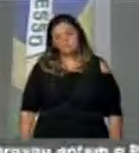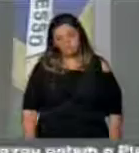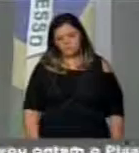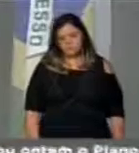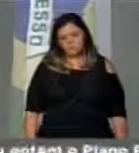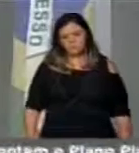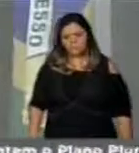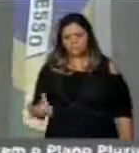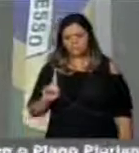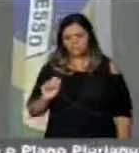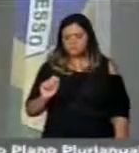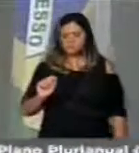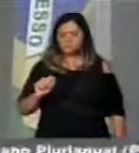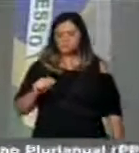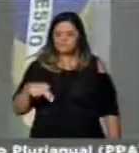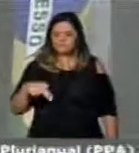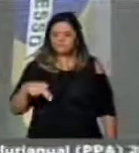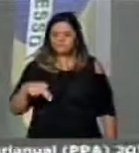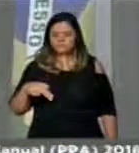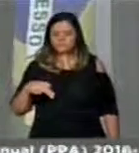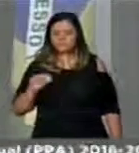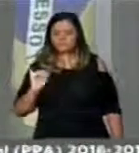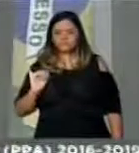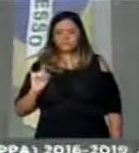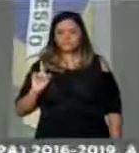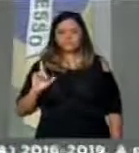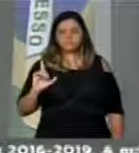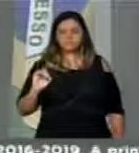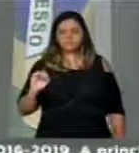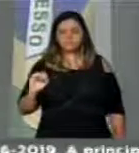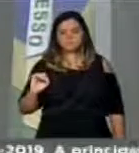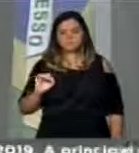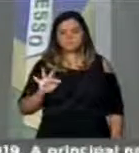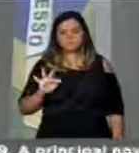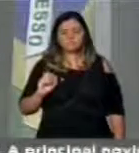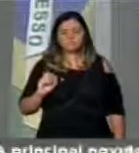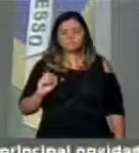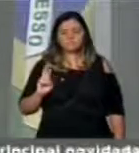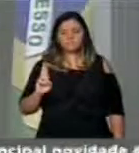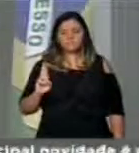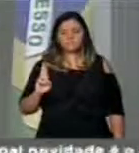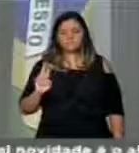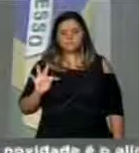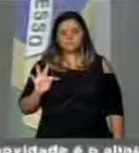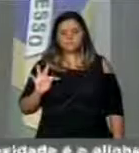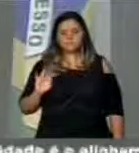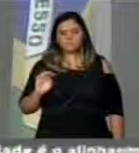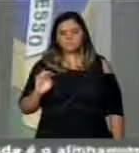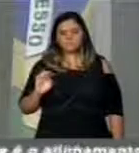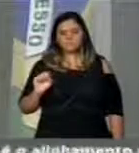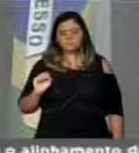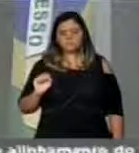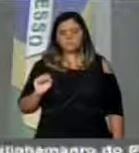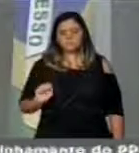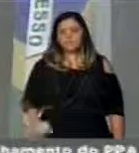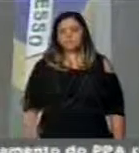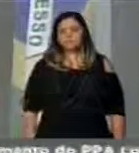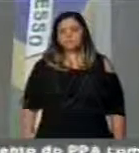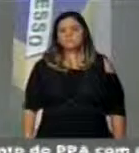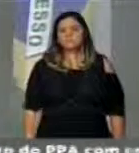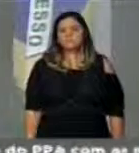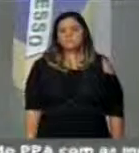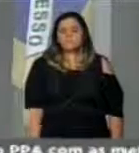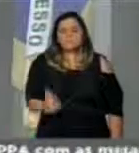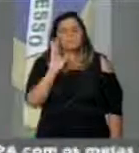loja gonçalo roque do estado a onu está se o presidente os deputados